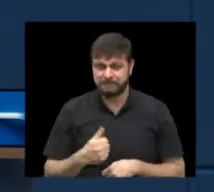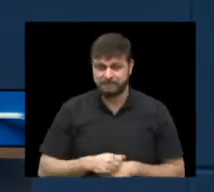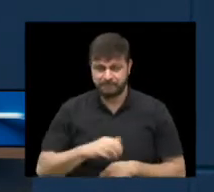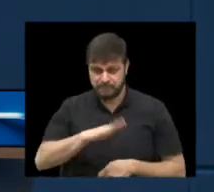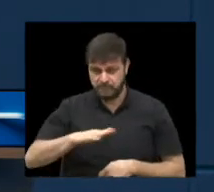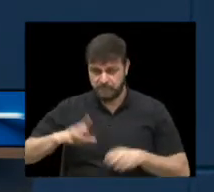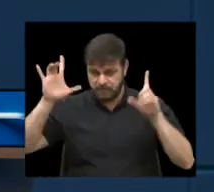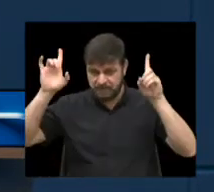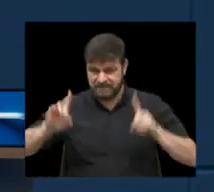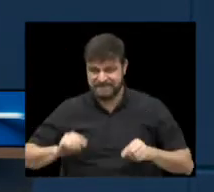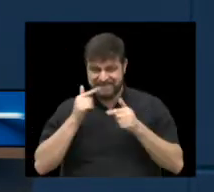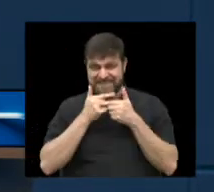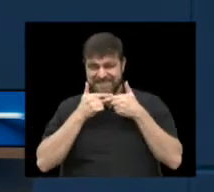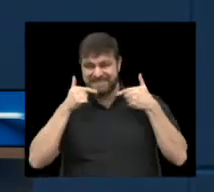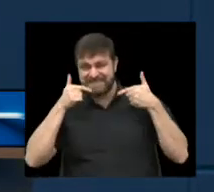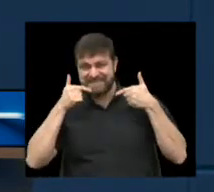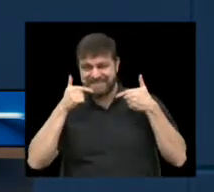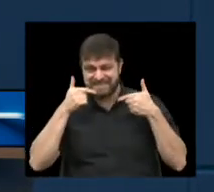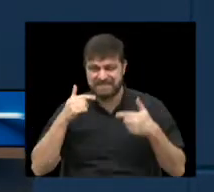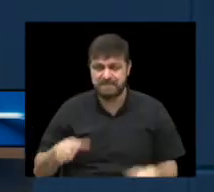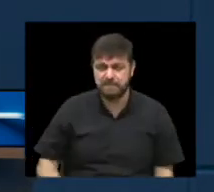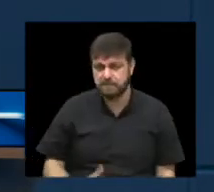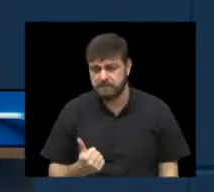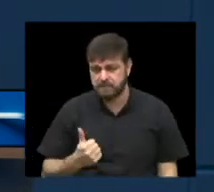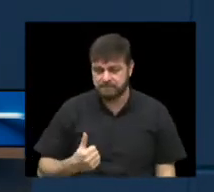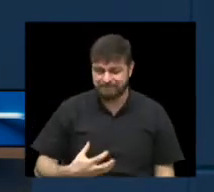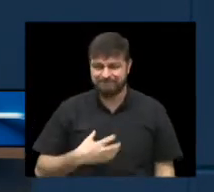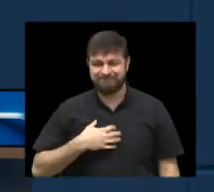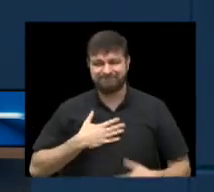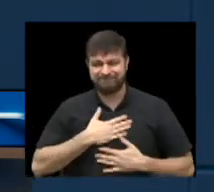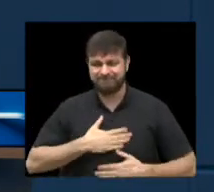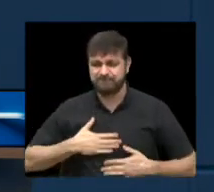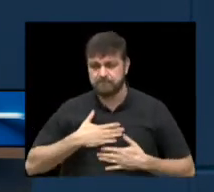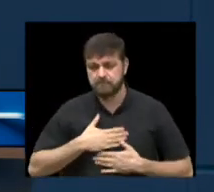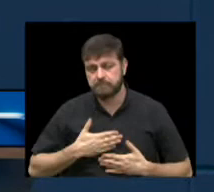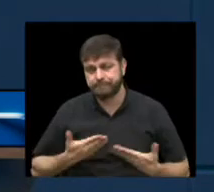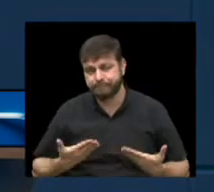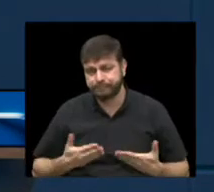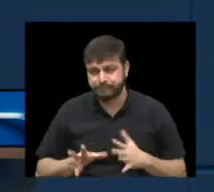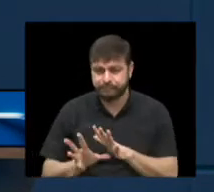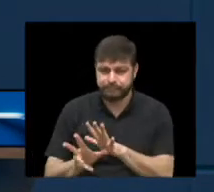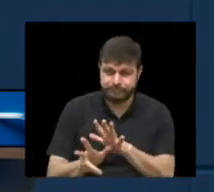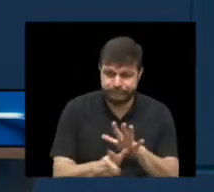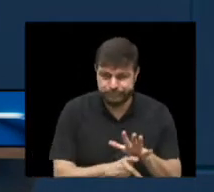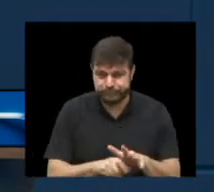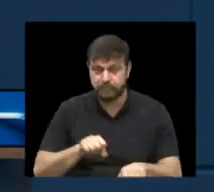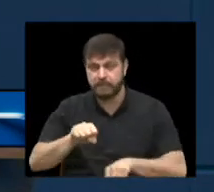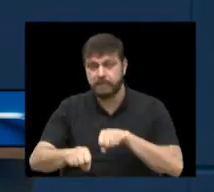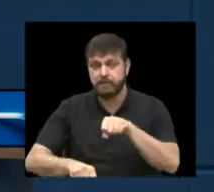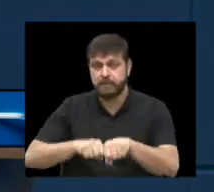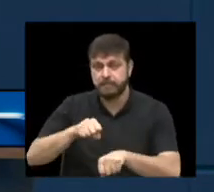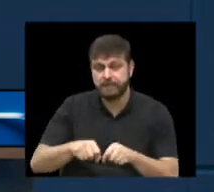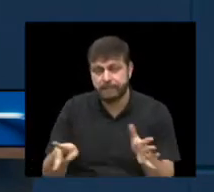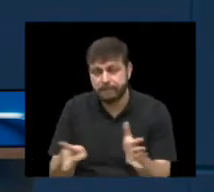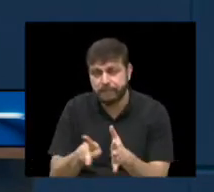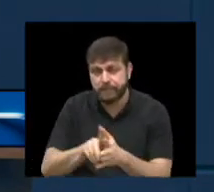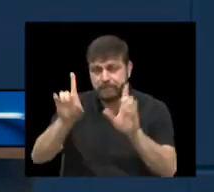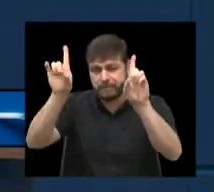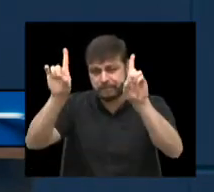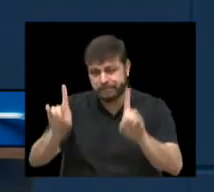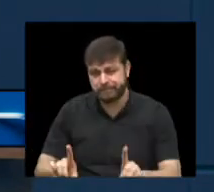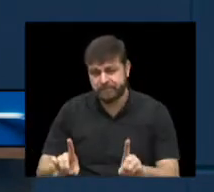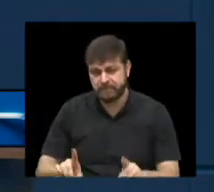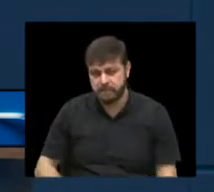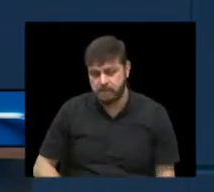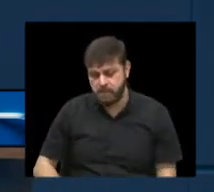se sinta cada vez melhor. E, infelizmente, esses ladrões entraram e roubaram as